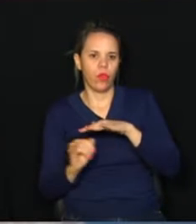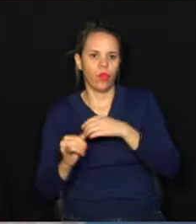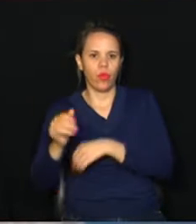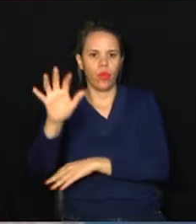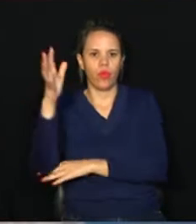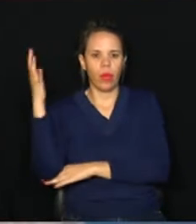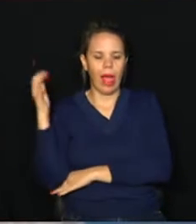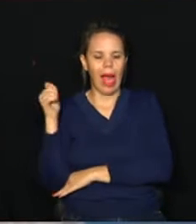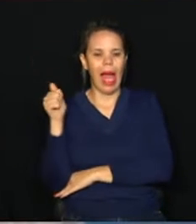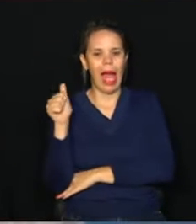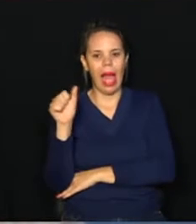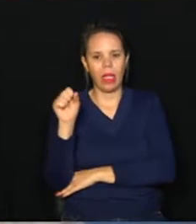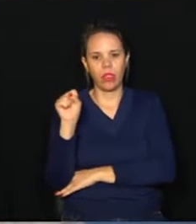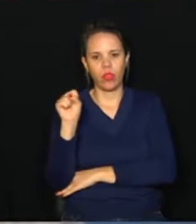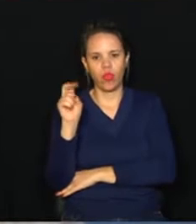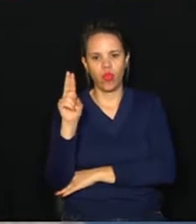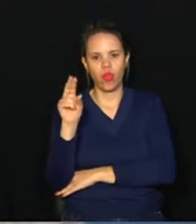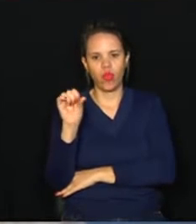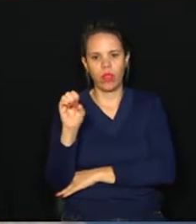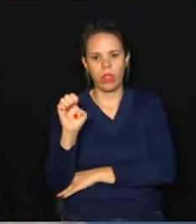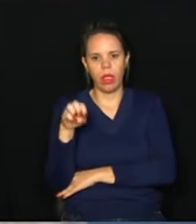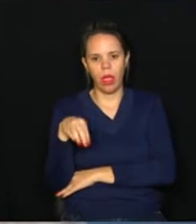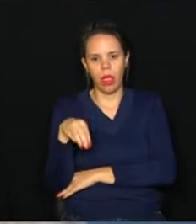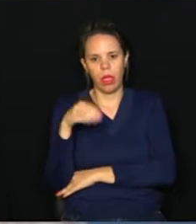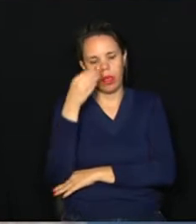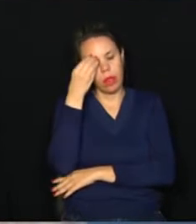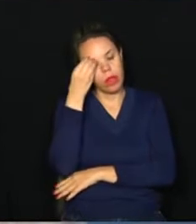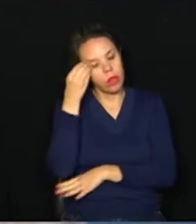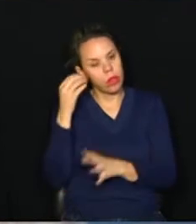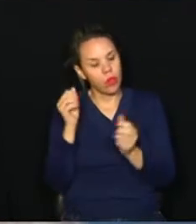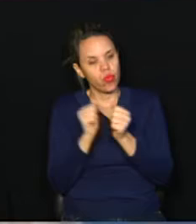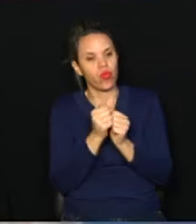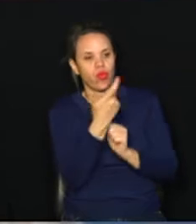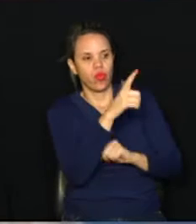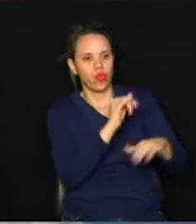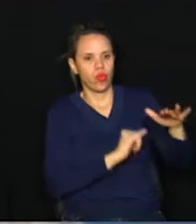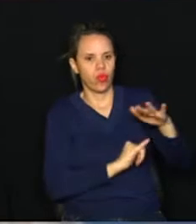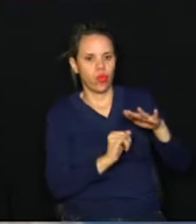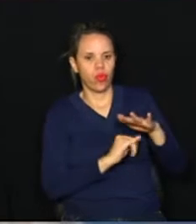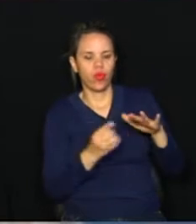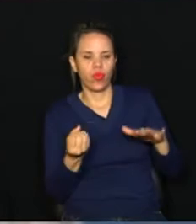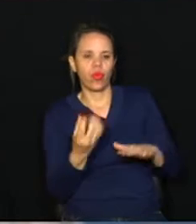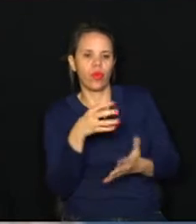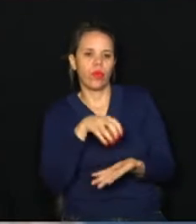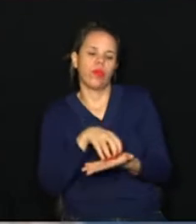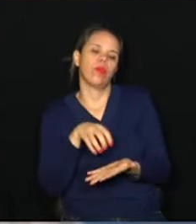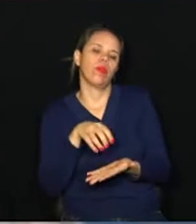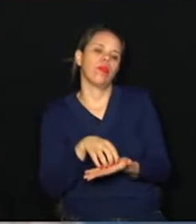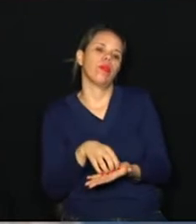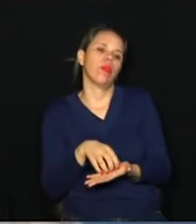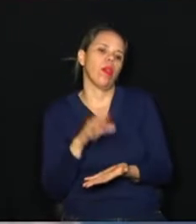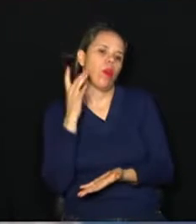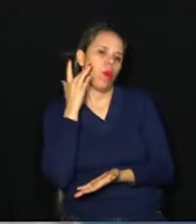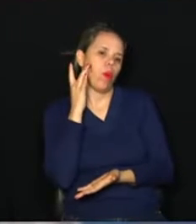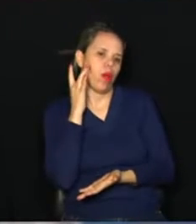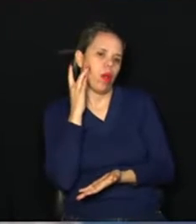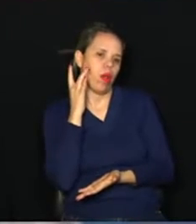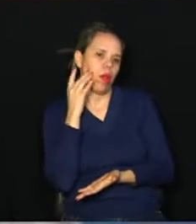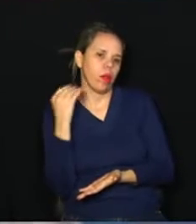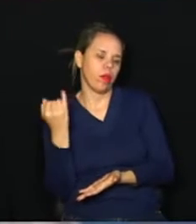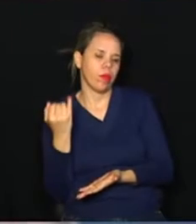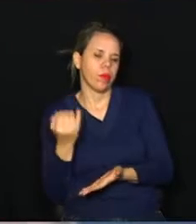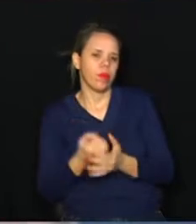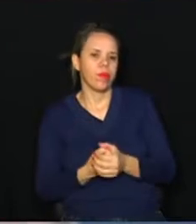SUSEM, e ainda juntou outros institutos para fundir uma nova unidade. Mas isso eu acho que vai ser importante,